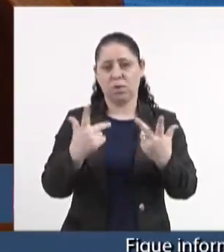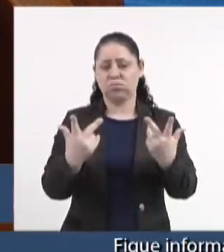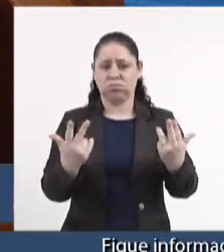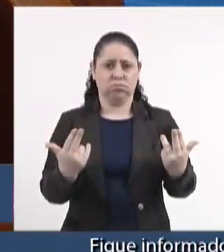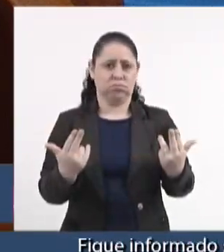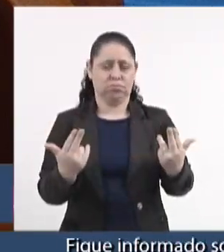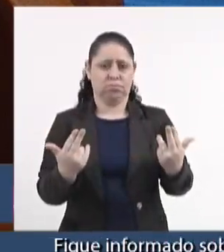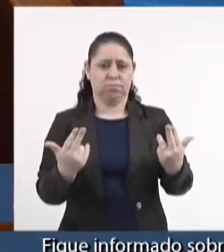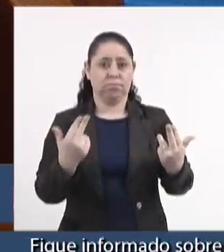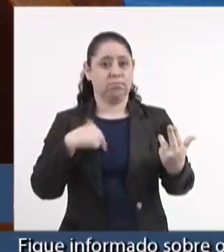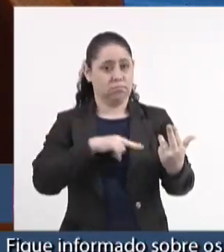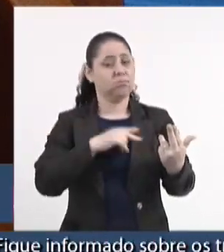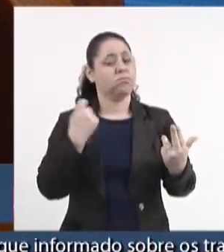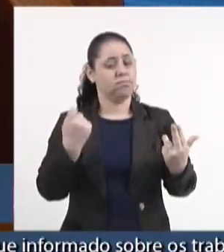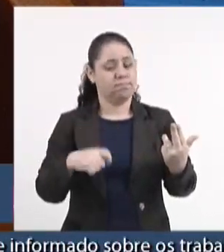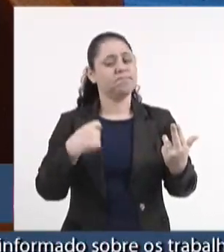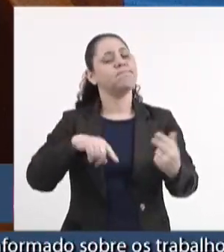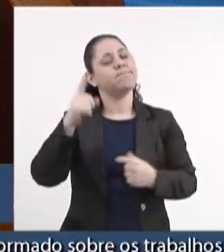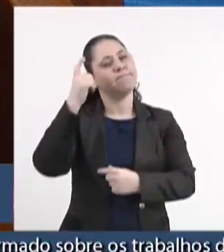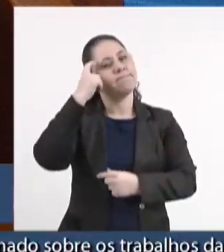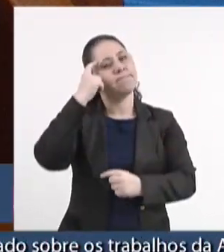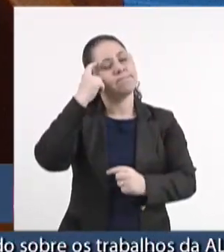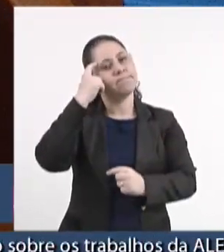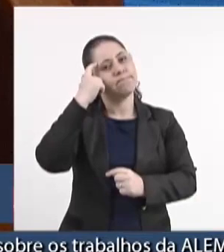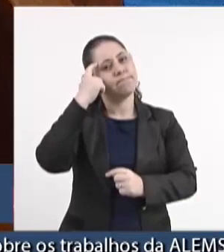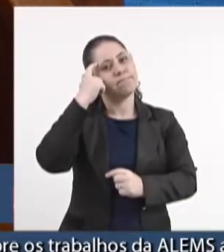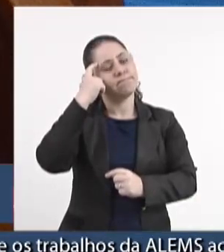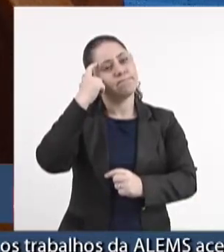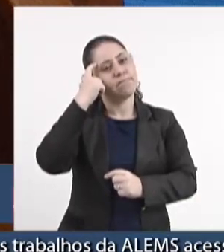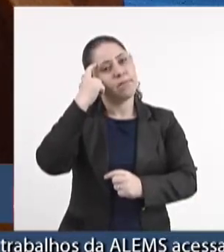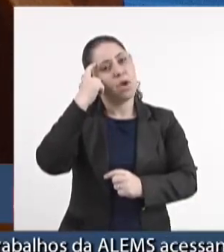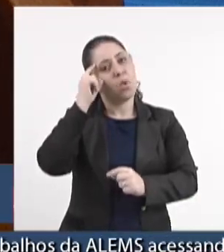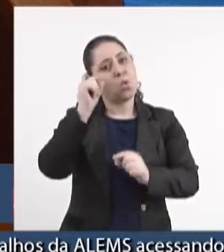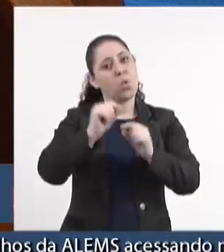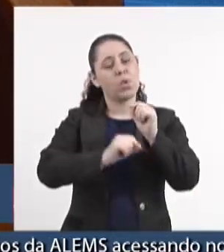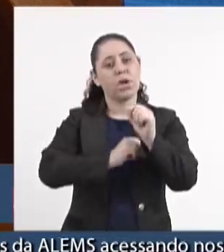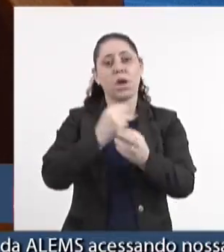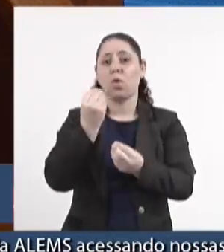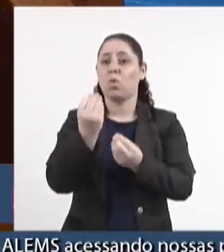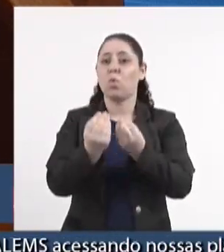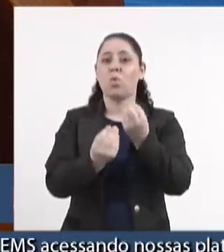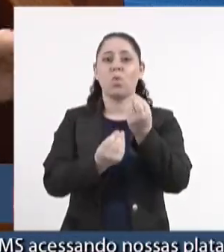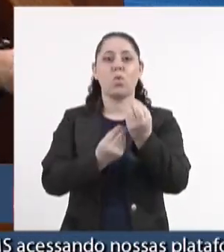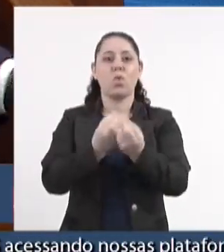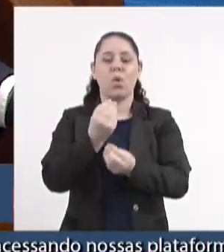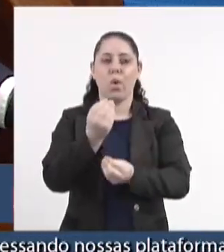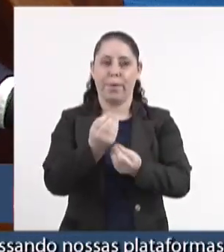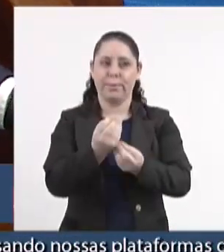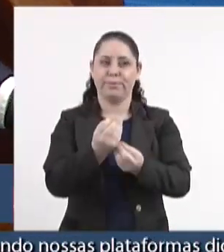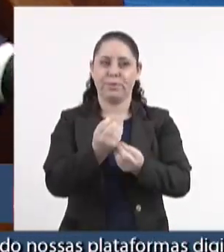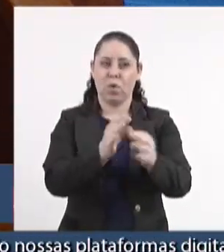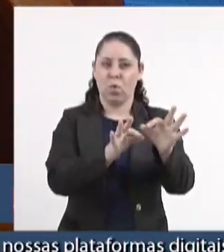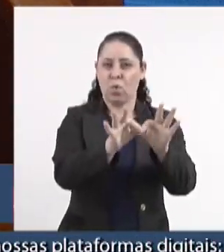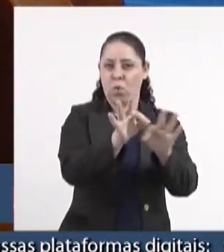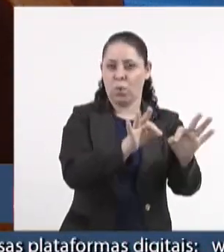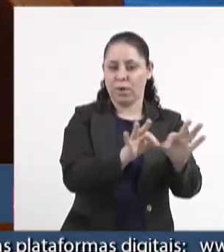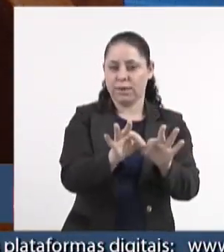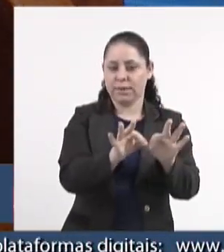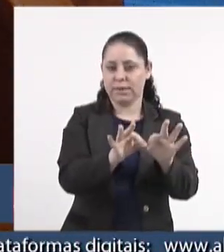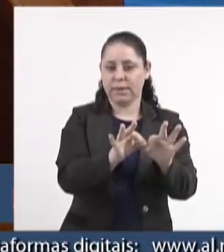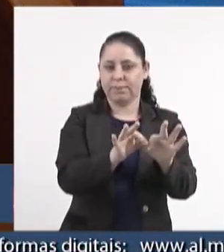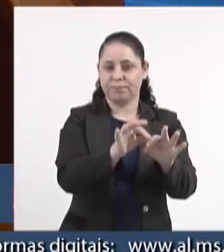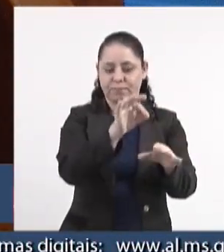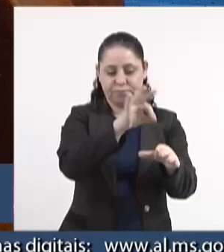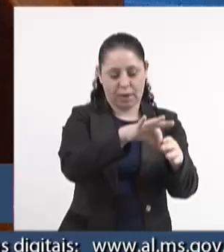serviço, nós temos que pensar na verticalização dessa produção, colocar